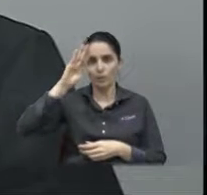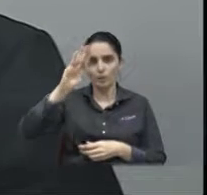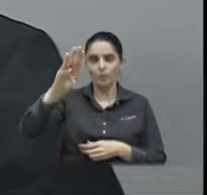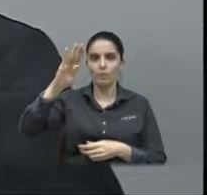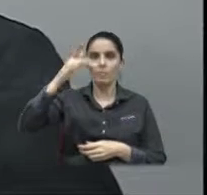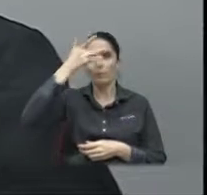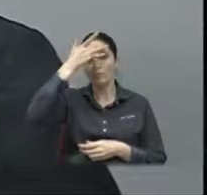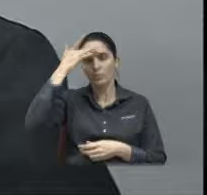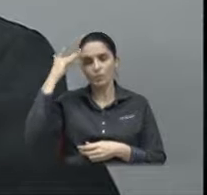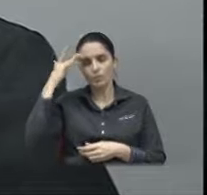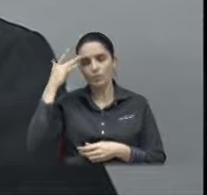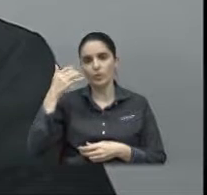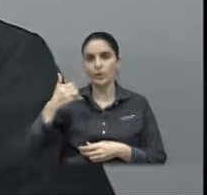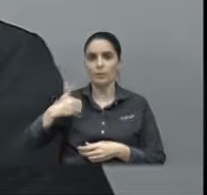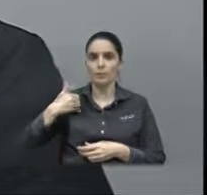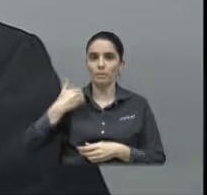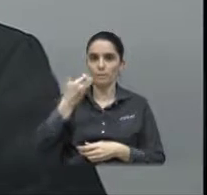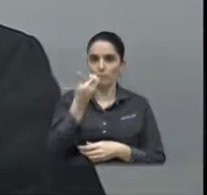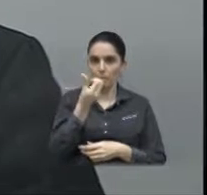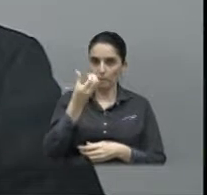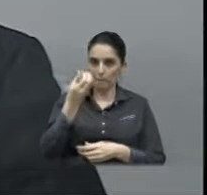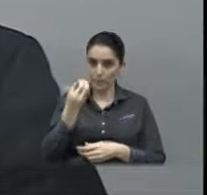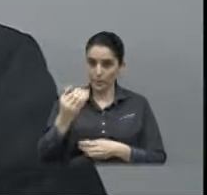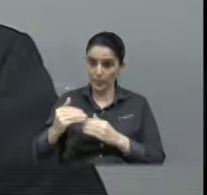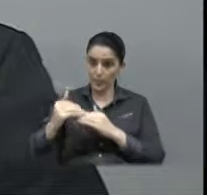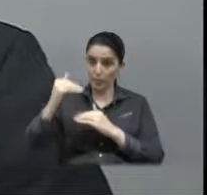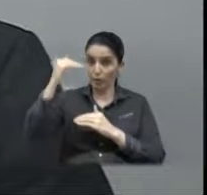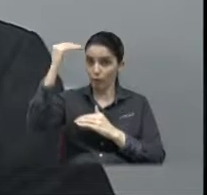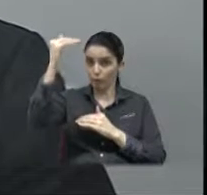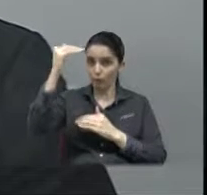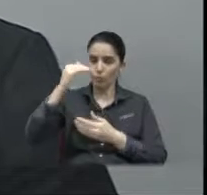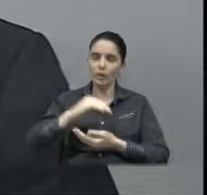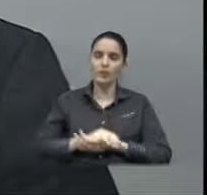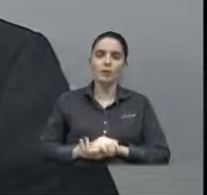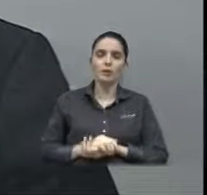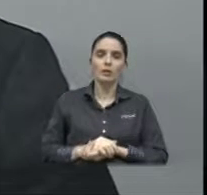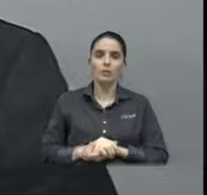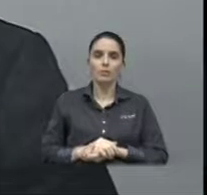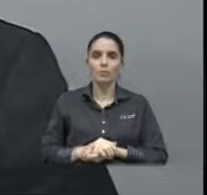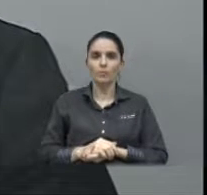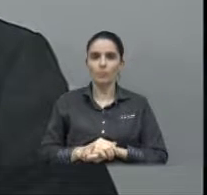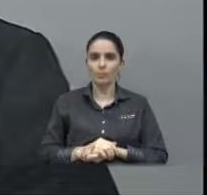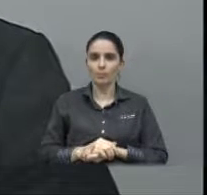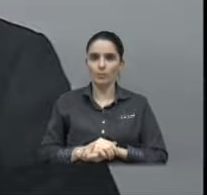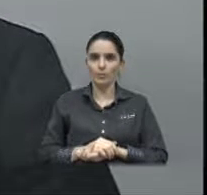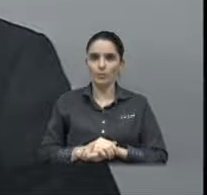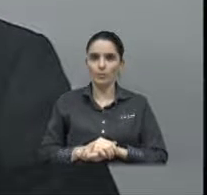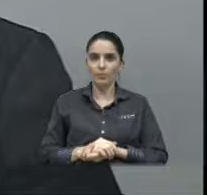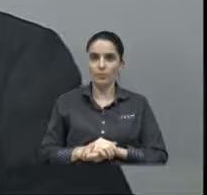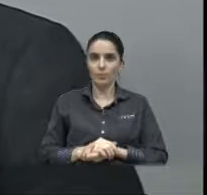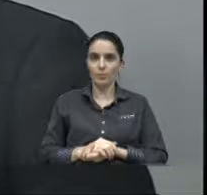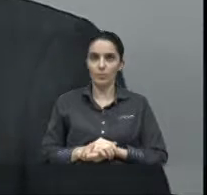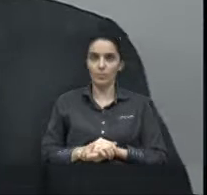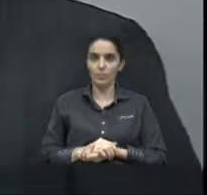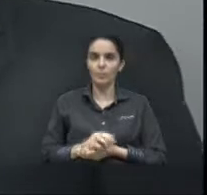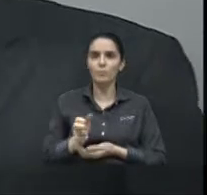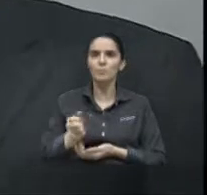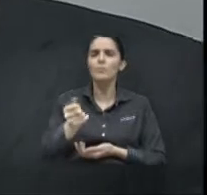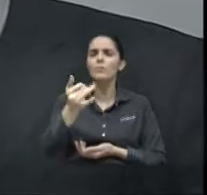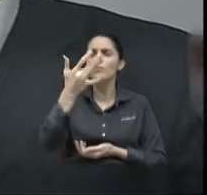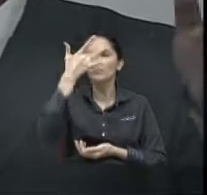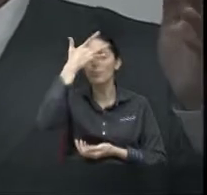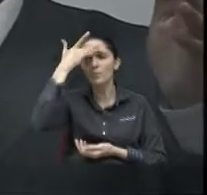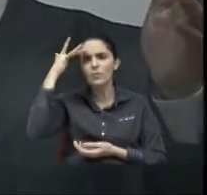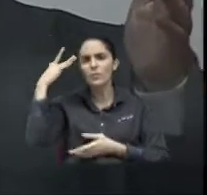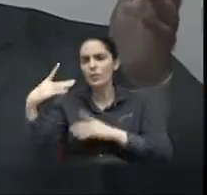60 anos para cima, de pessoas que são a melhor idade, e quantas pessoas que nós temos nos deparado,